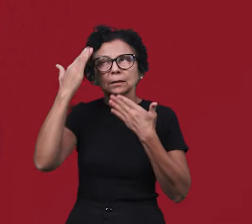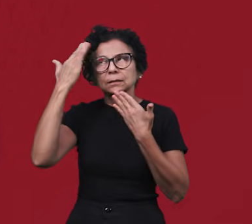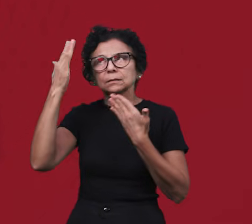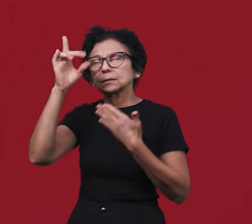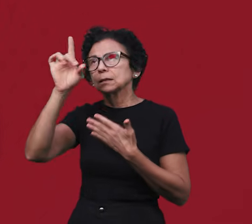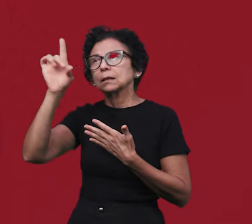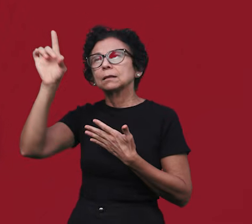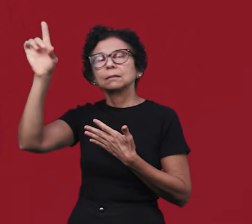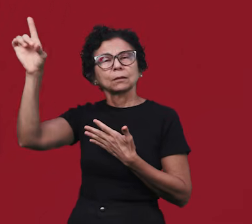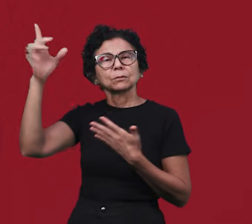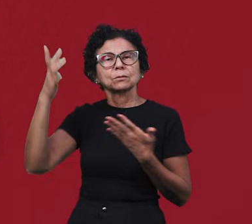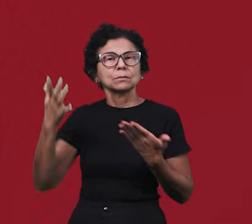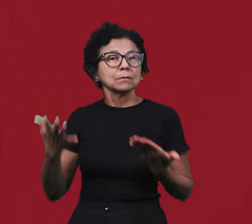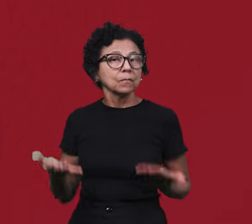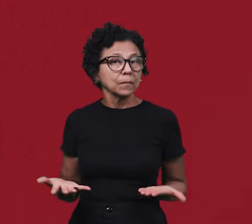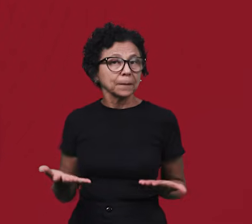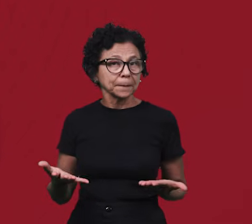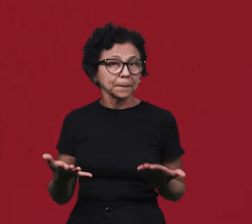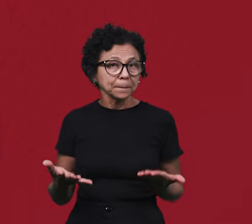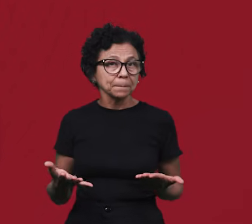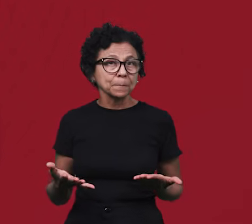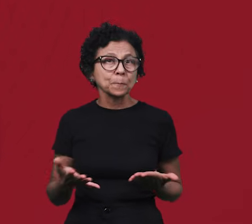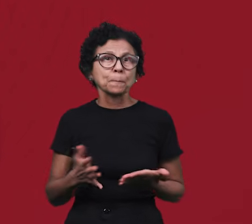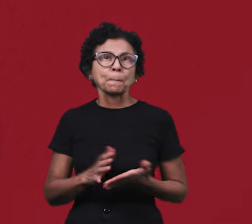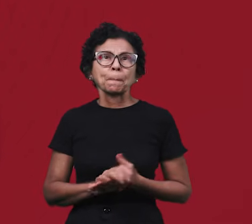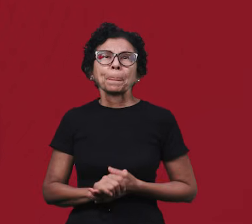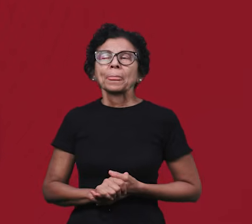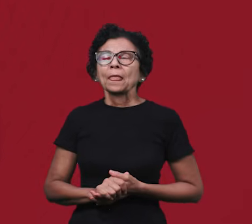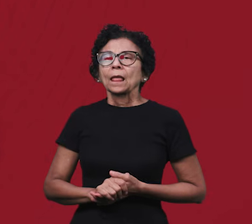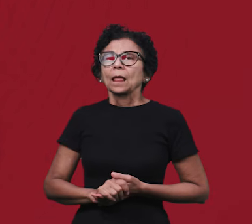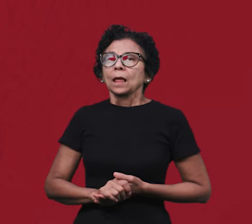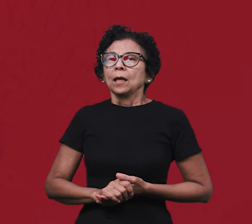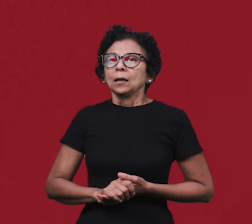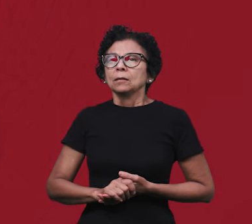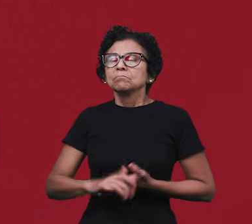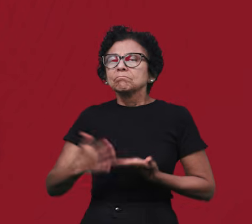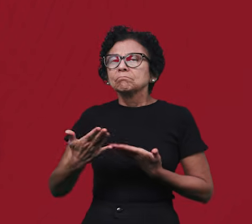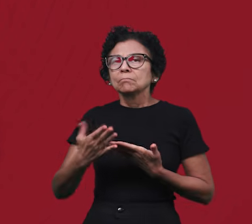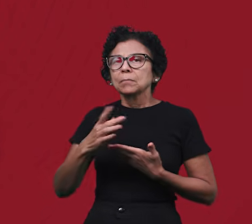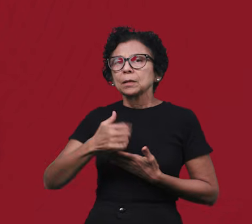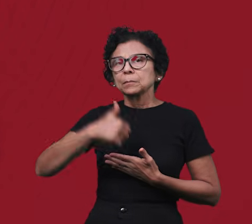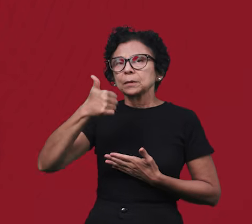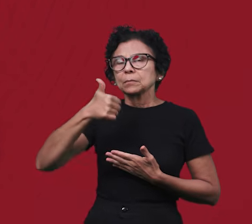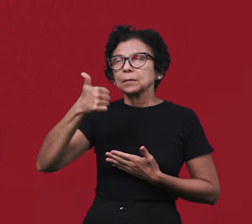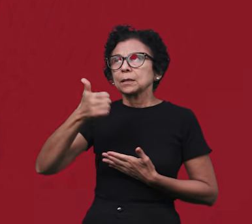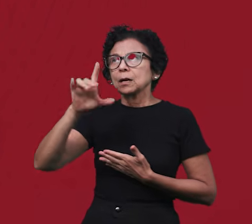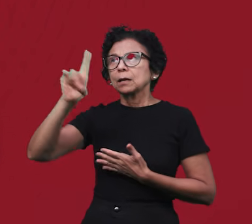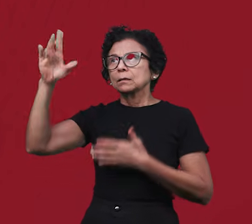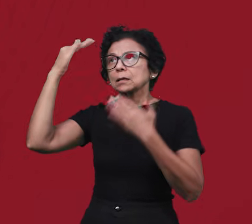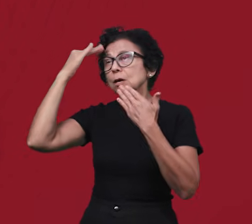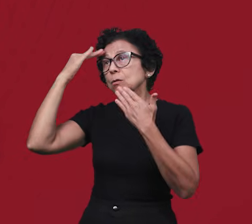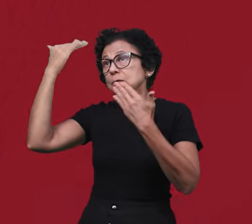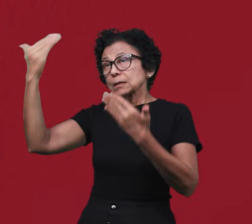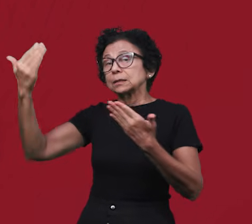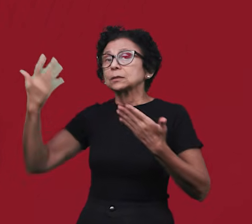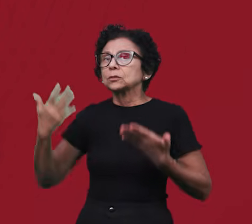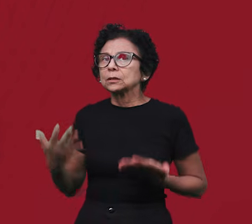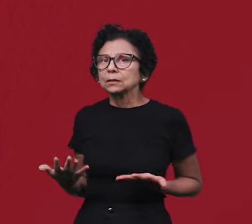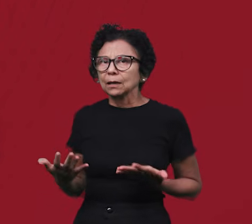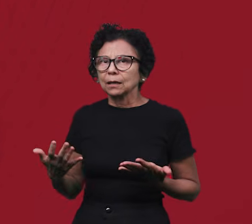mais. Gratidão, primeiro, para com o Senhor. Acho que é uma palavra muito sem